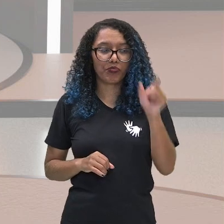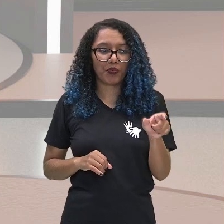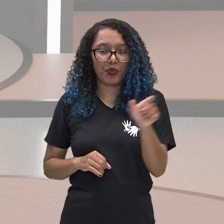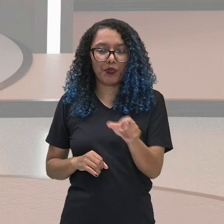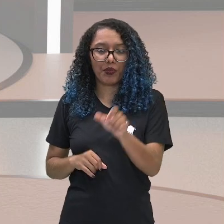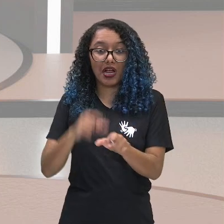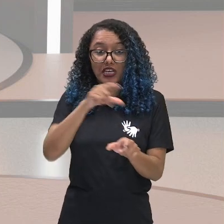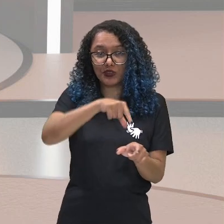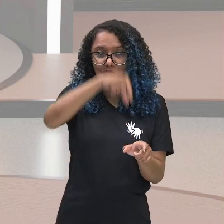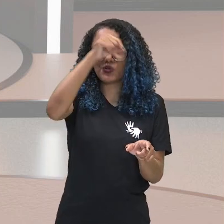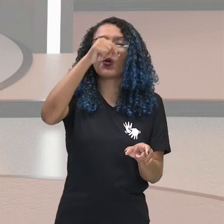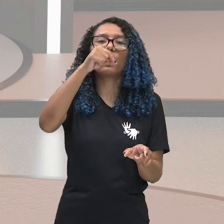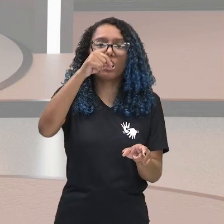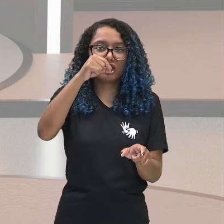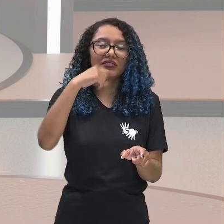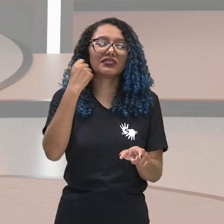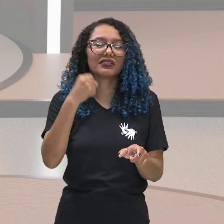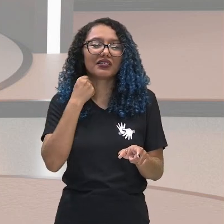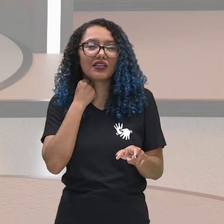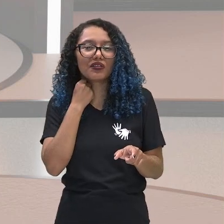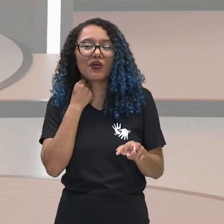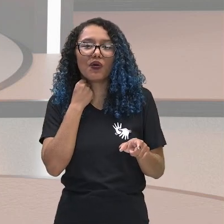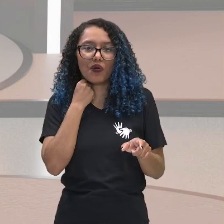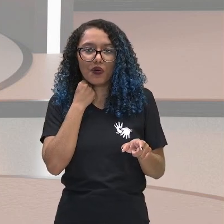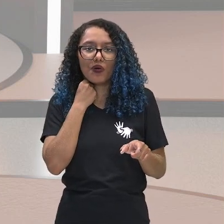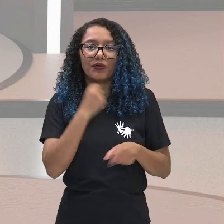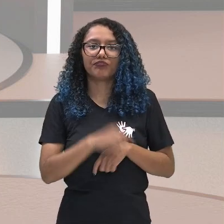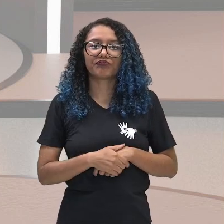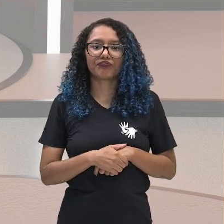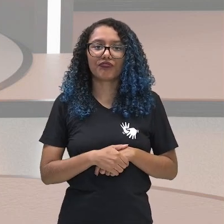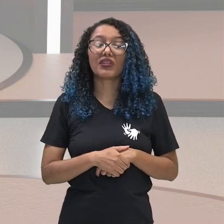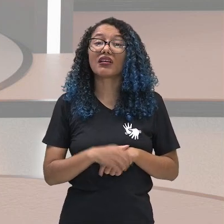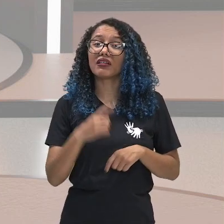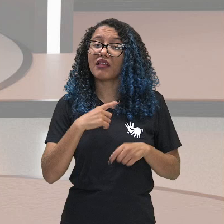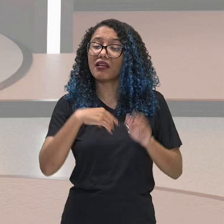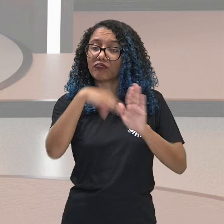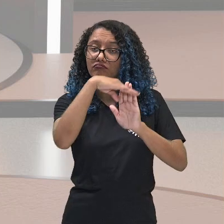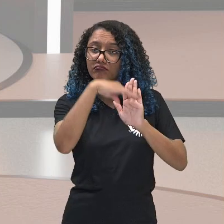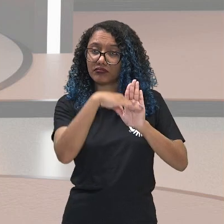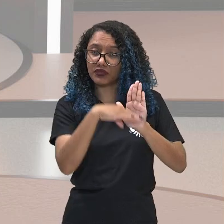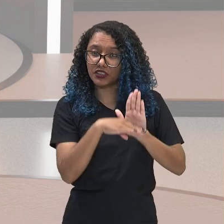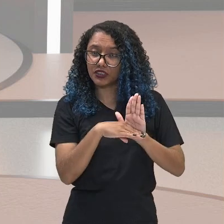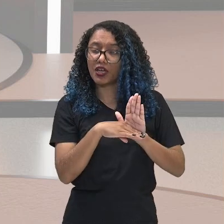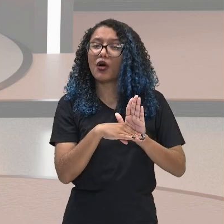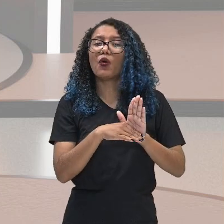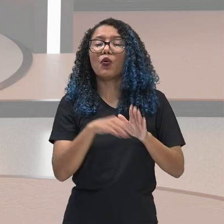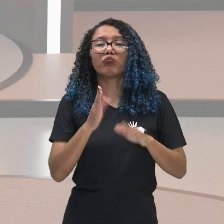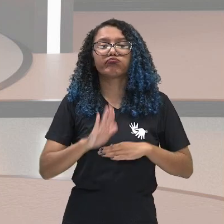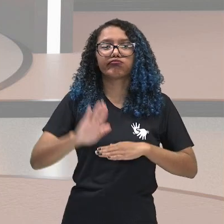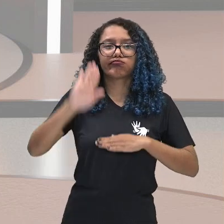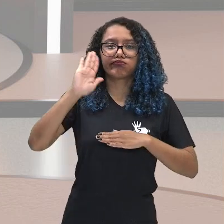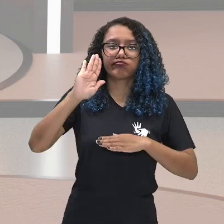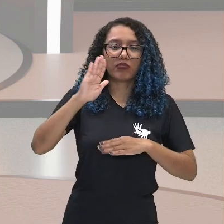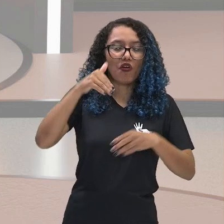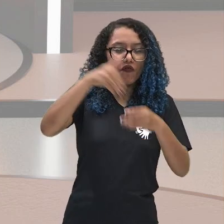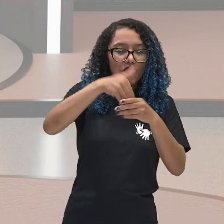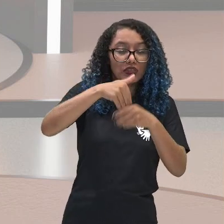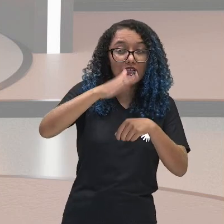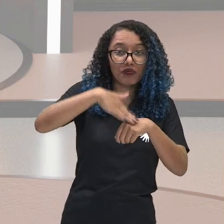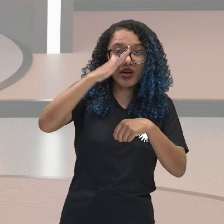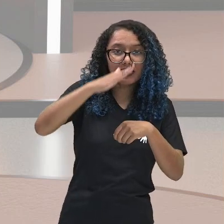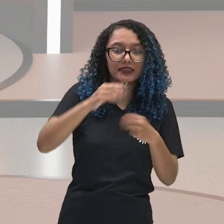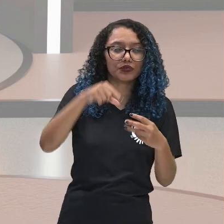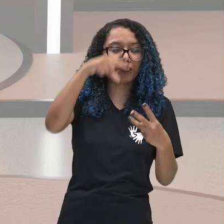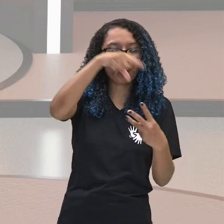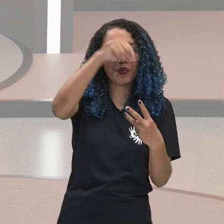né, dos 3 candidatos mais votados nas províncias. Vale ressaltar, professor, o que são, então, essas